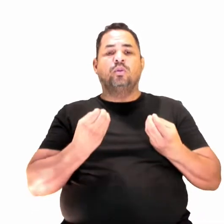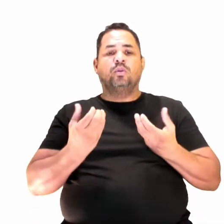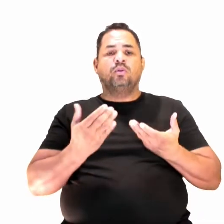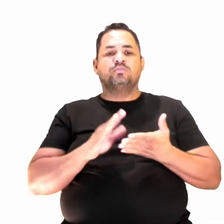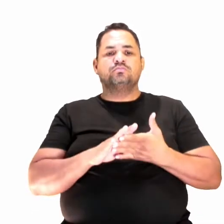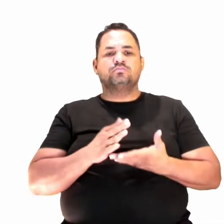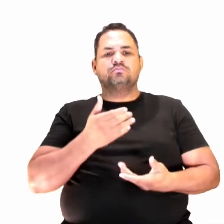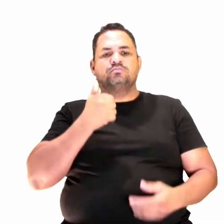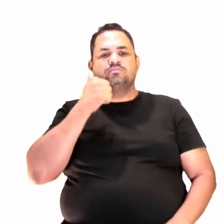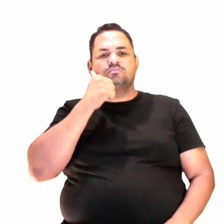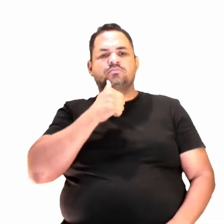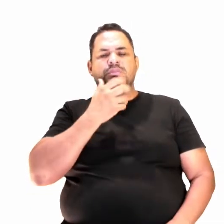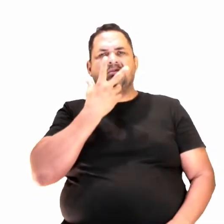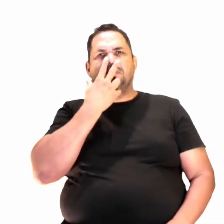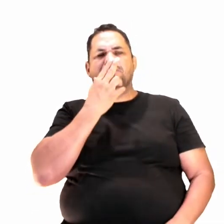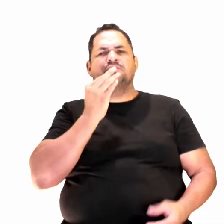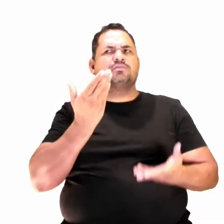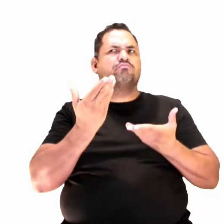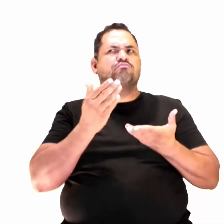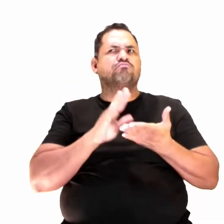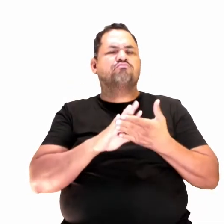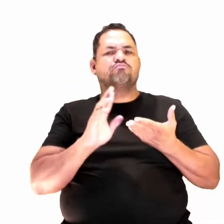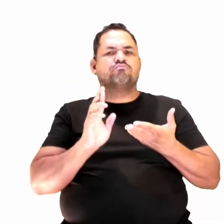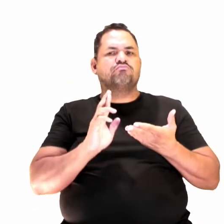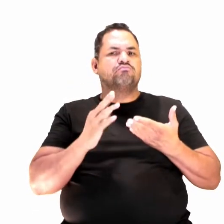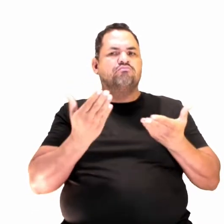naquele texto que a gente acabou de ler, certo?